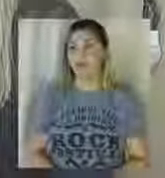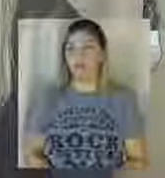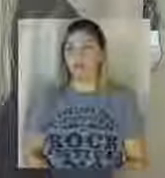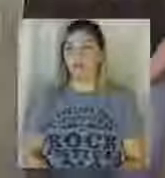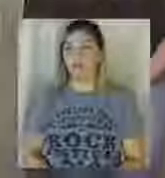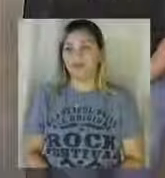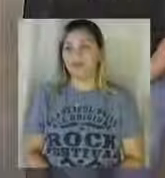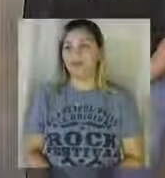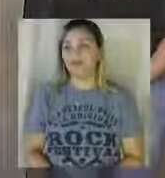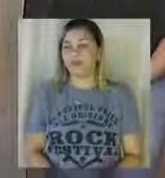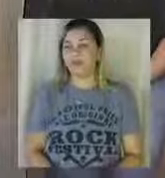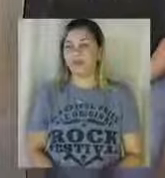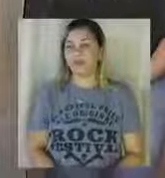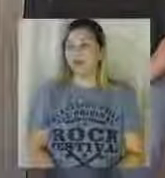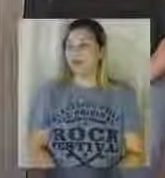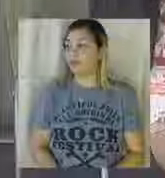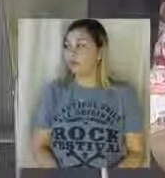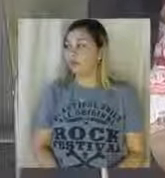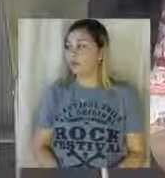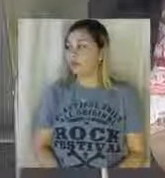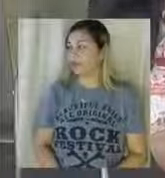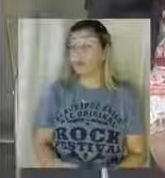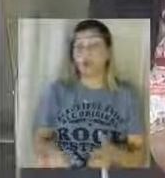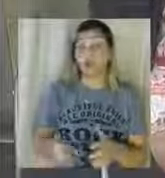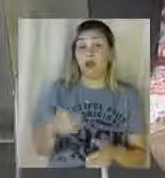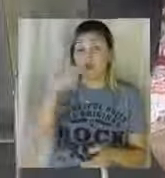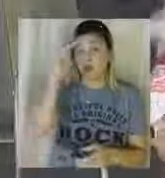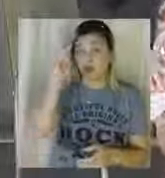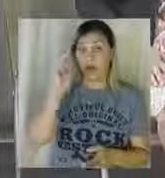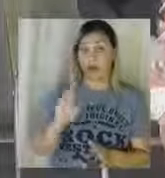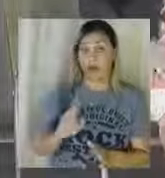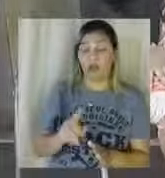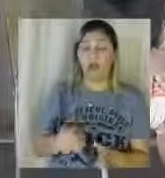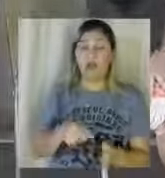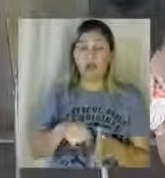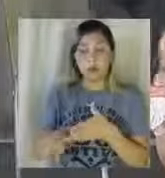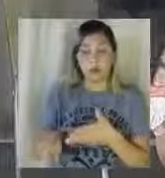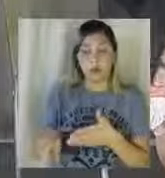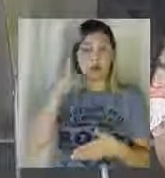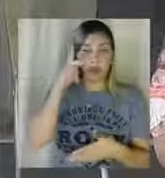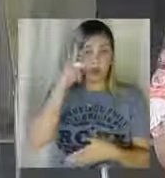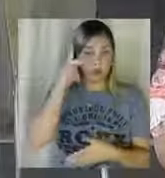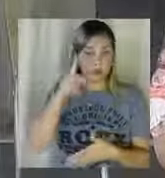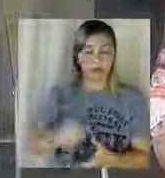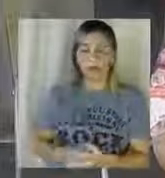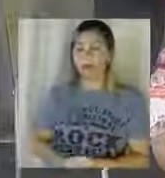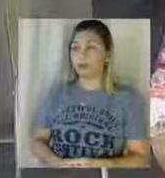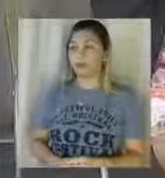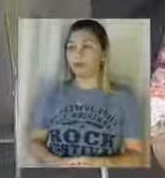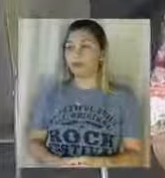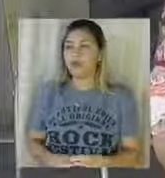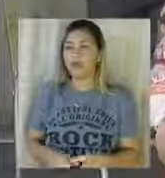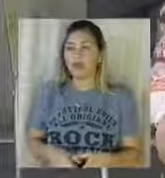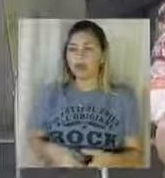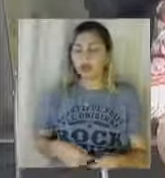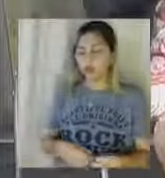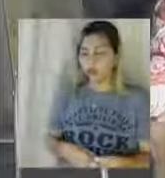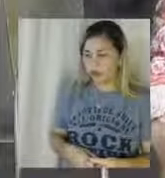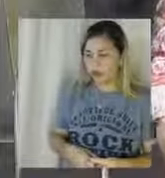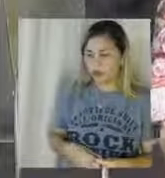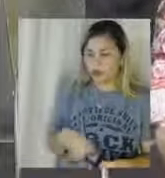né? Uma pergunta que eu faço para Poliana, né? Paloma. Paloma. Paloma, minha querida,